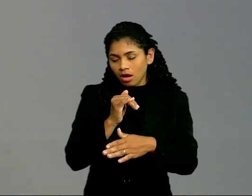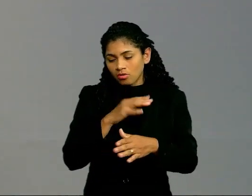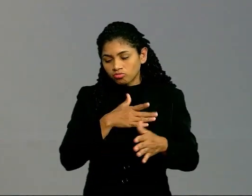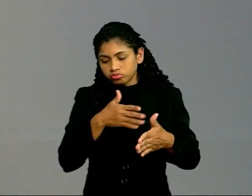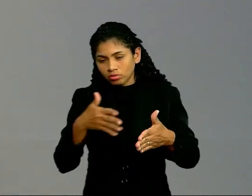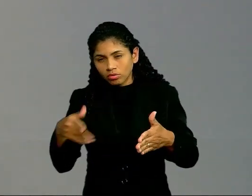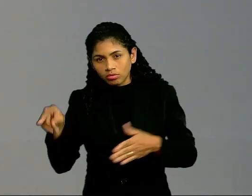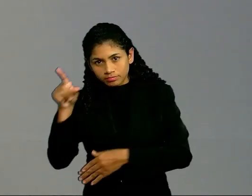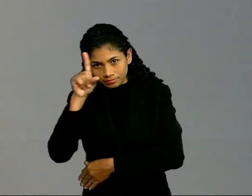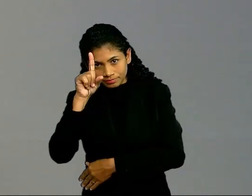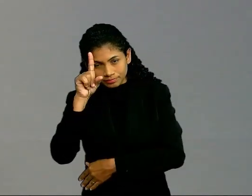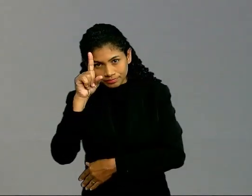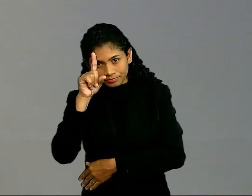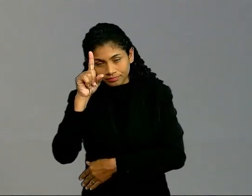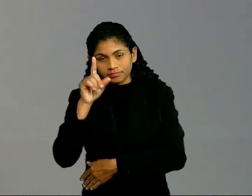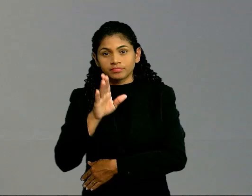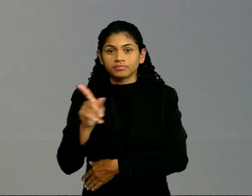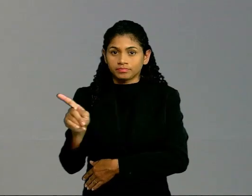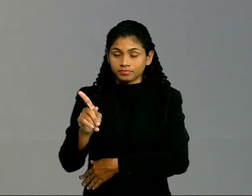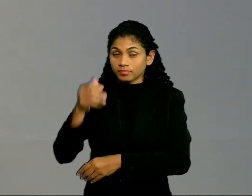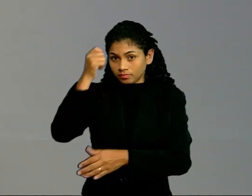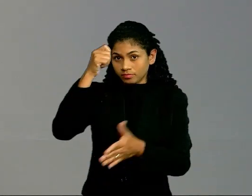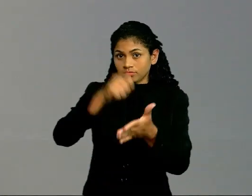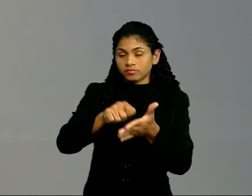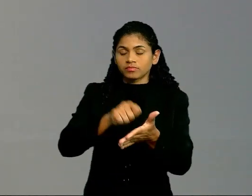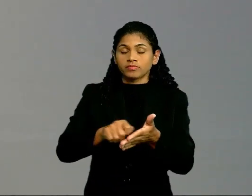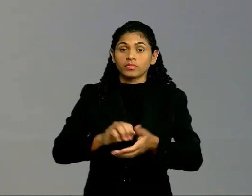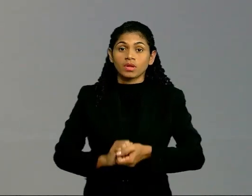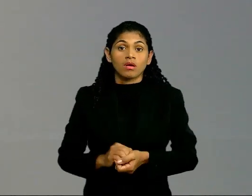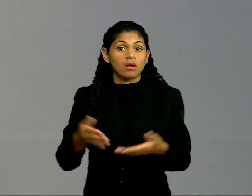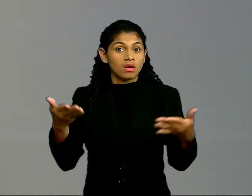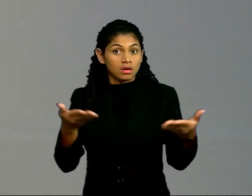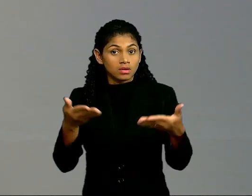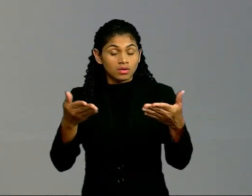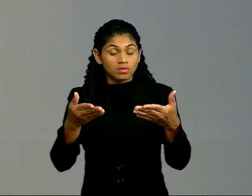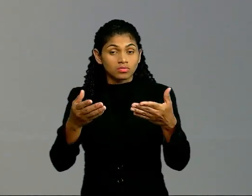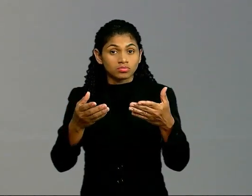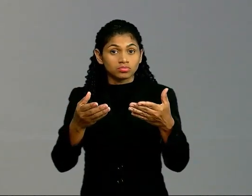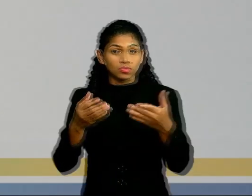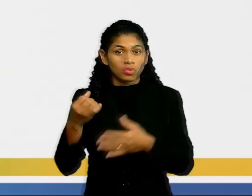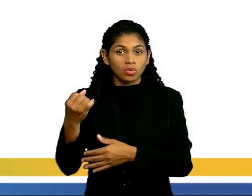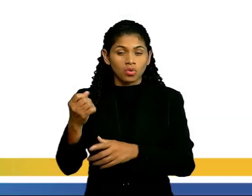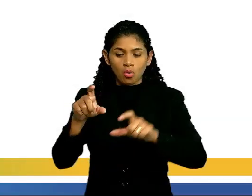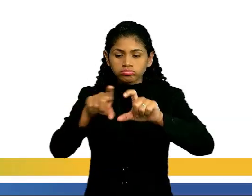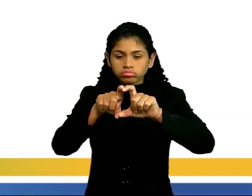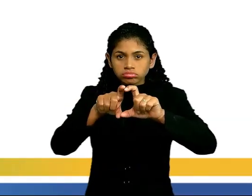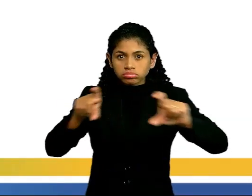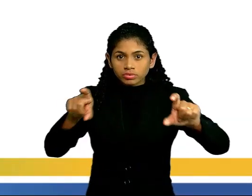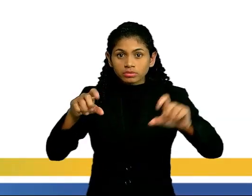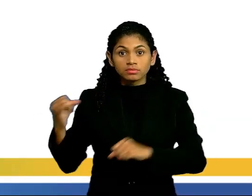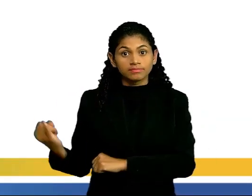enfoque em alguns trechos, algumas partes importantes para a gente verificar essa produção.